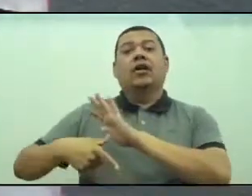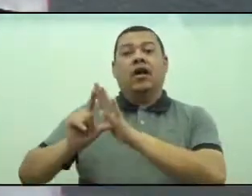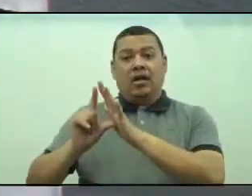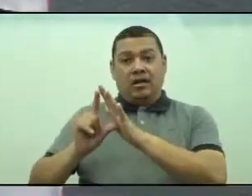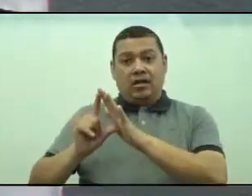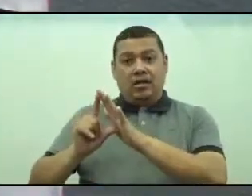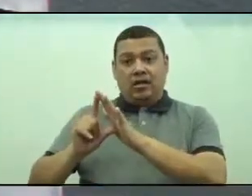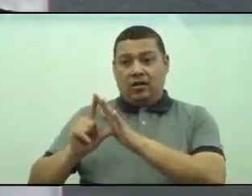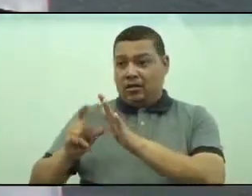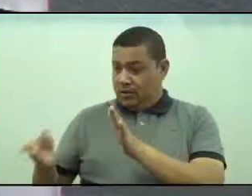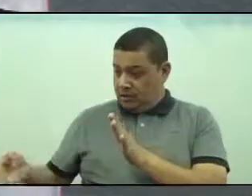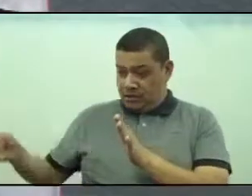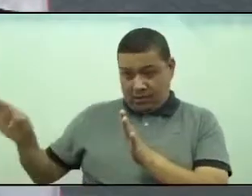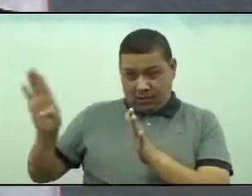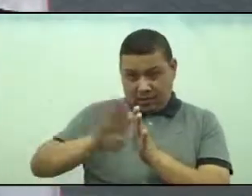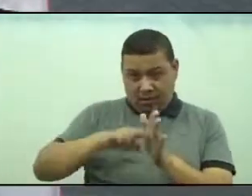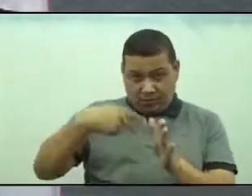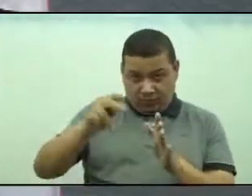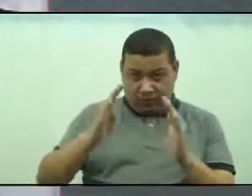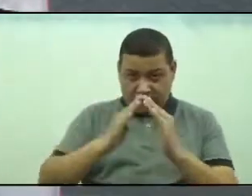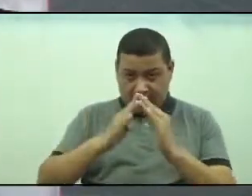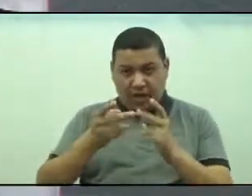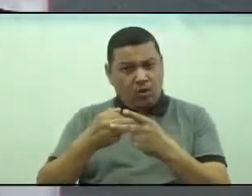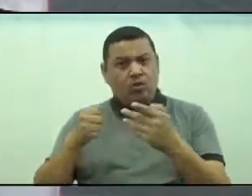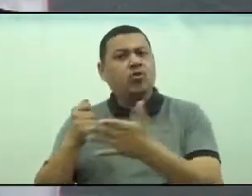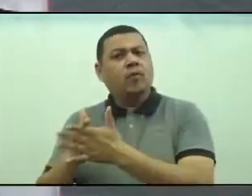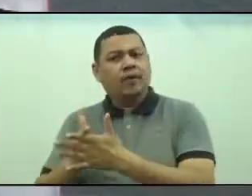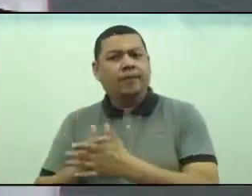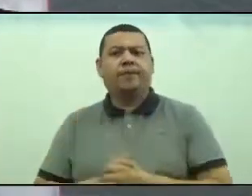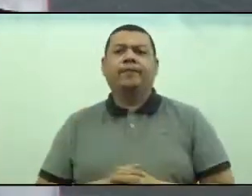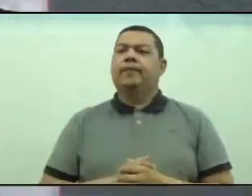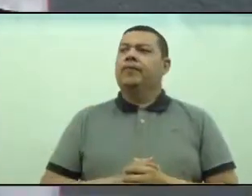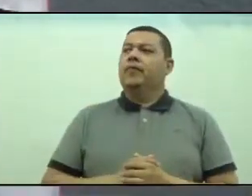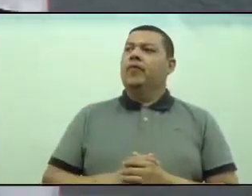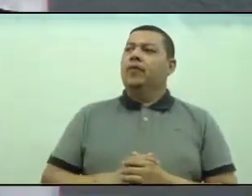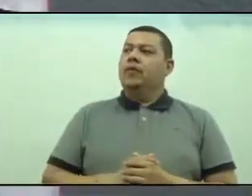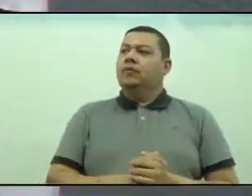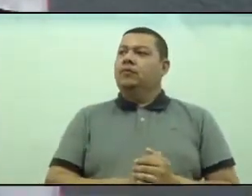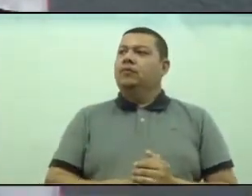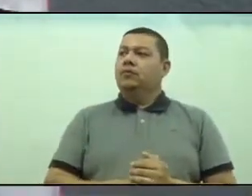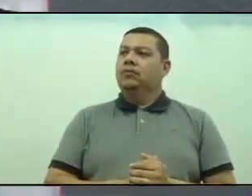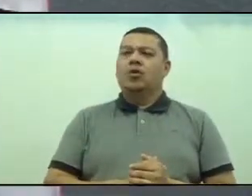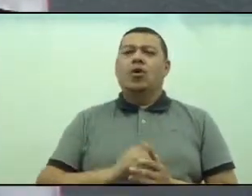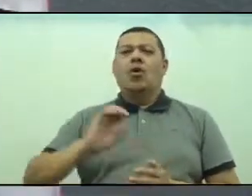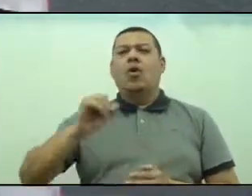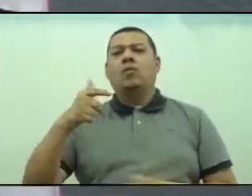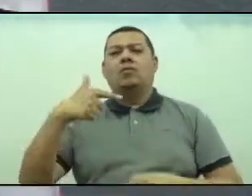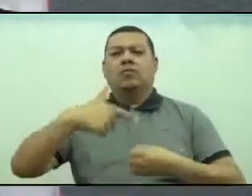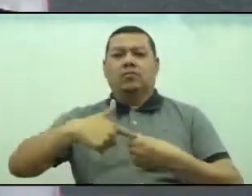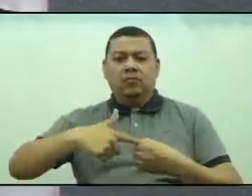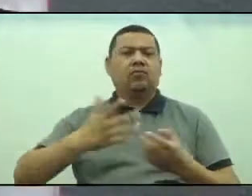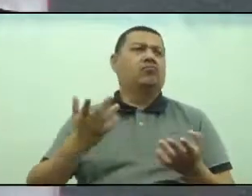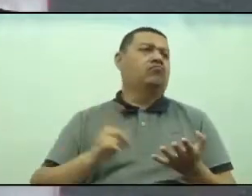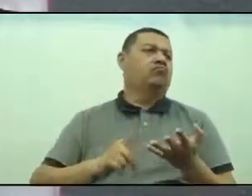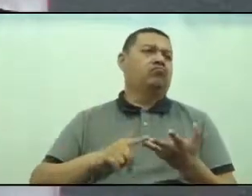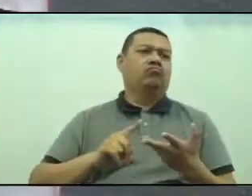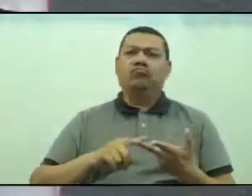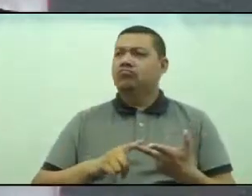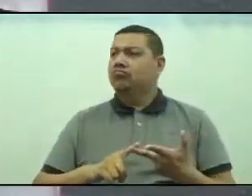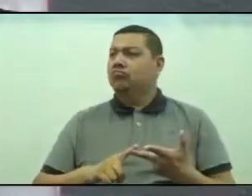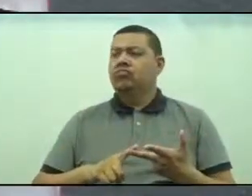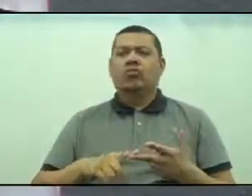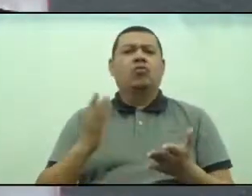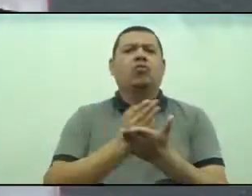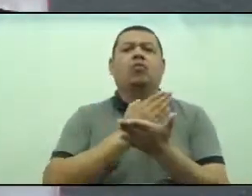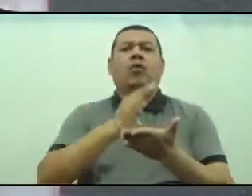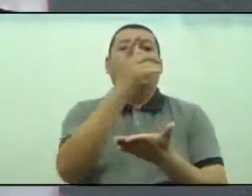mesa para você comer, ou para você vestir, ou para você colocar gasolina no seu carro, a peça que você coloca no seu carro, ou